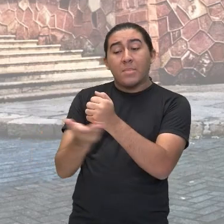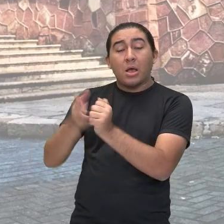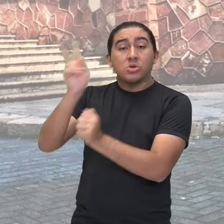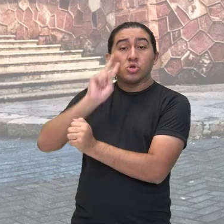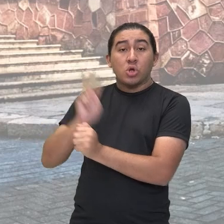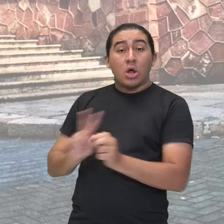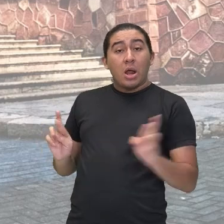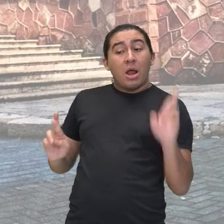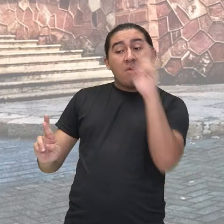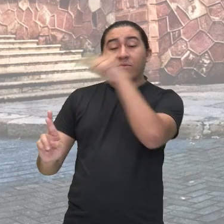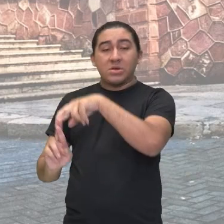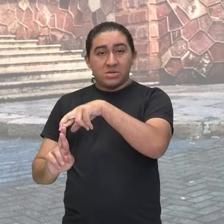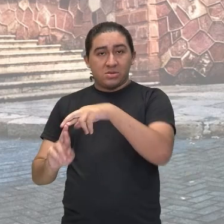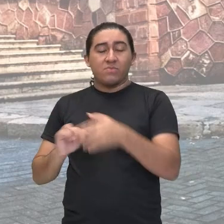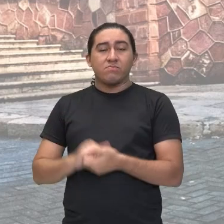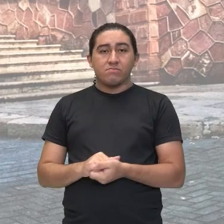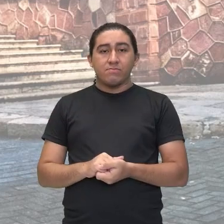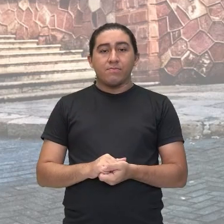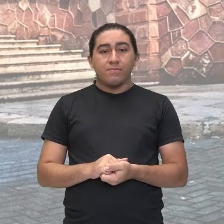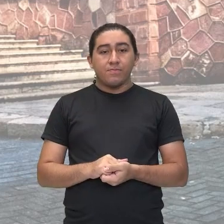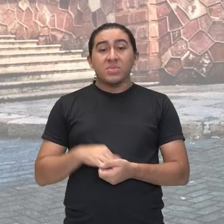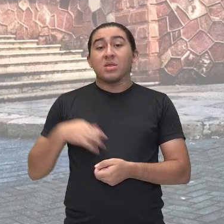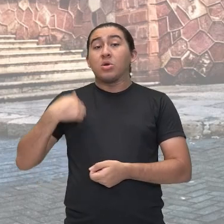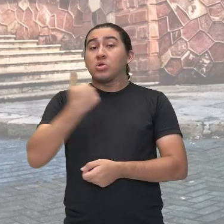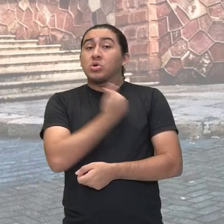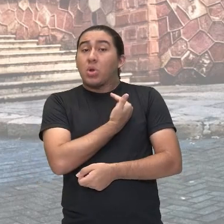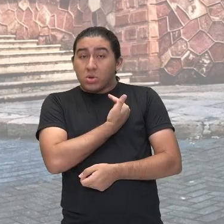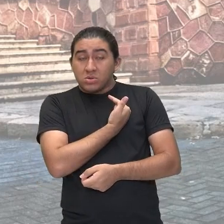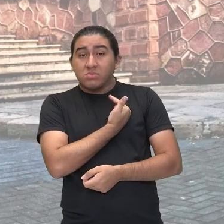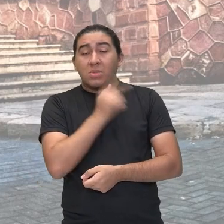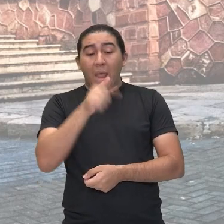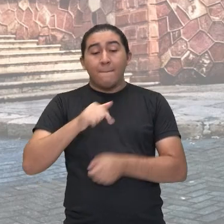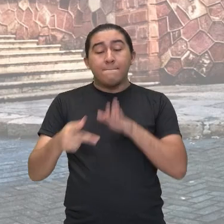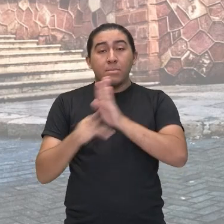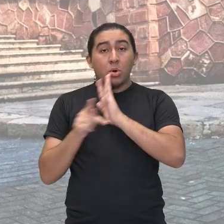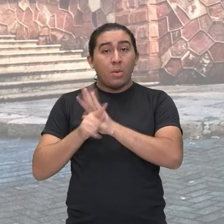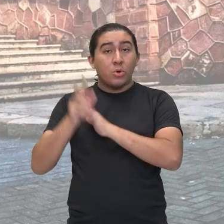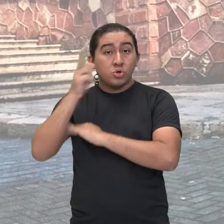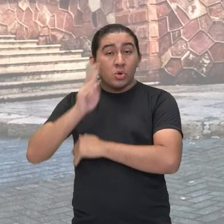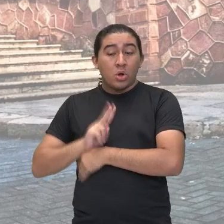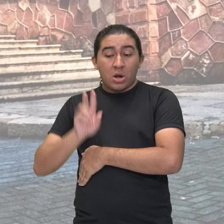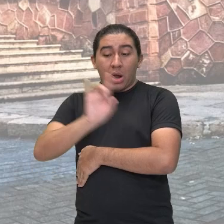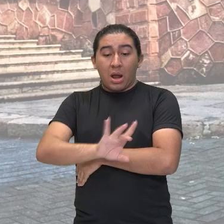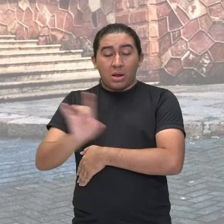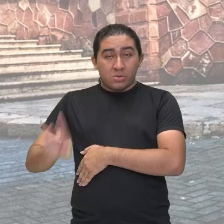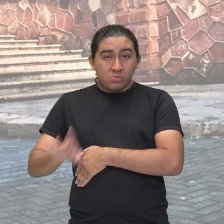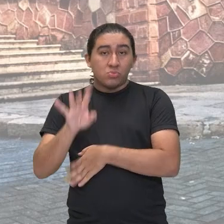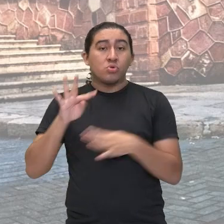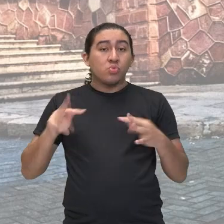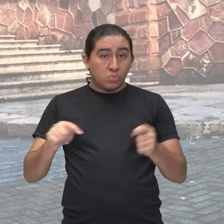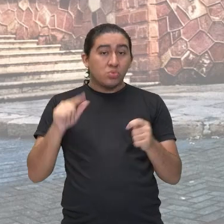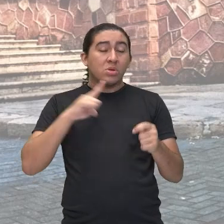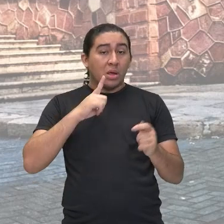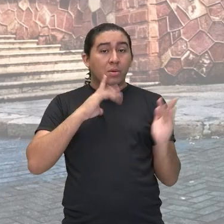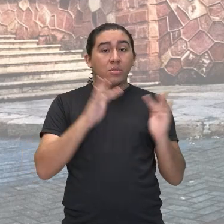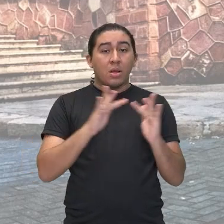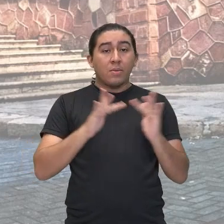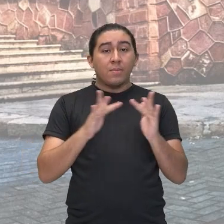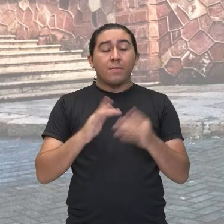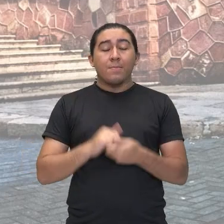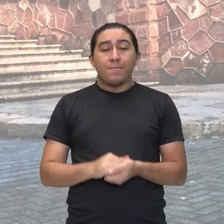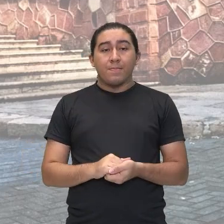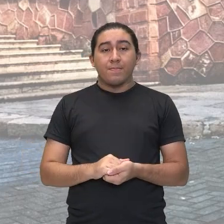nós. Cada cicatriz, cada marca, cada roxo, tudo tem uma história. E